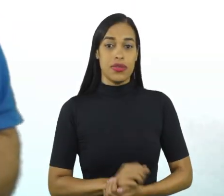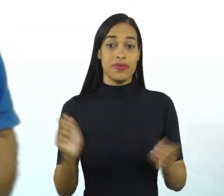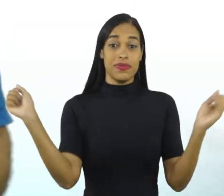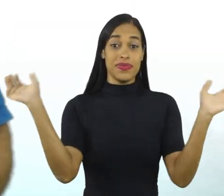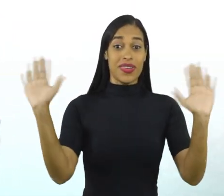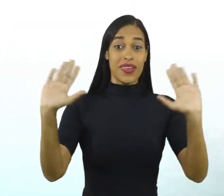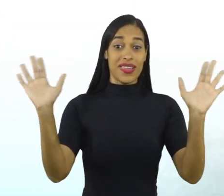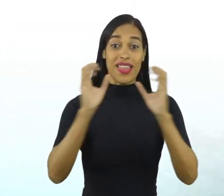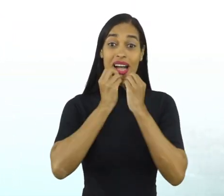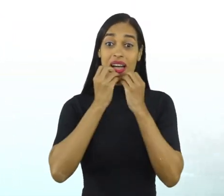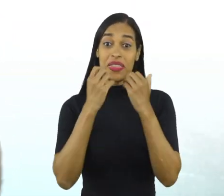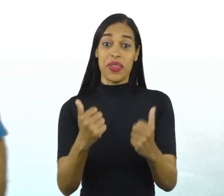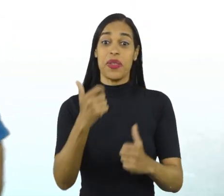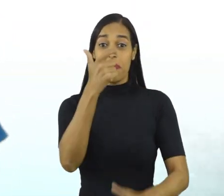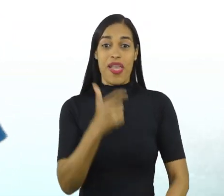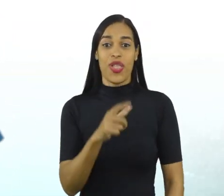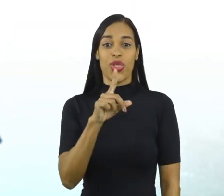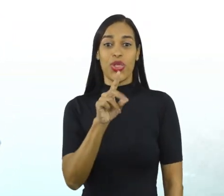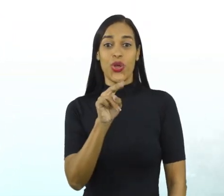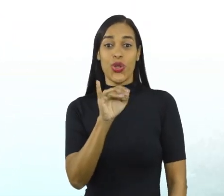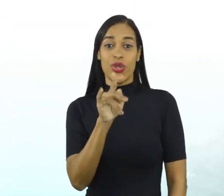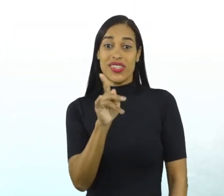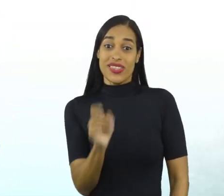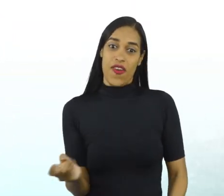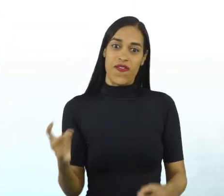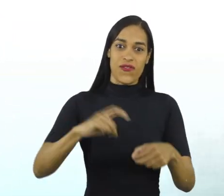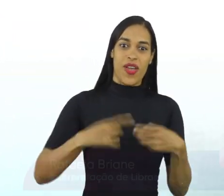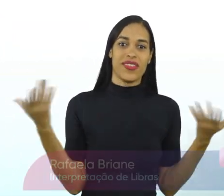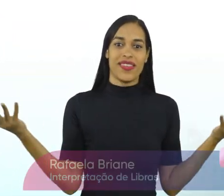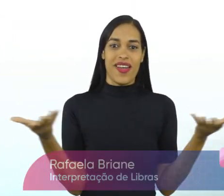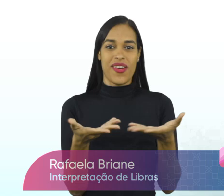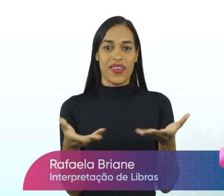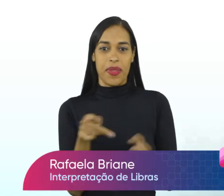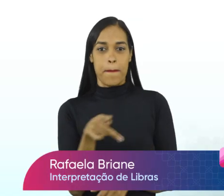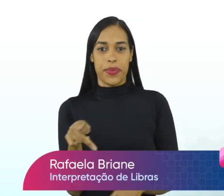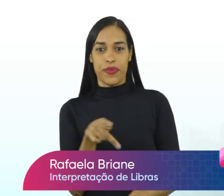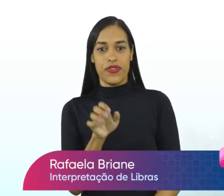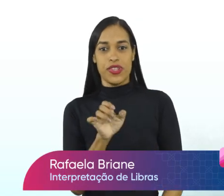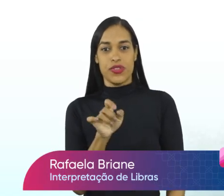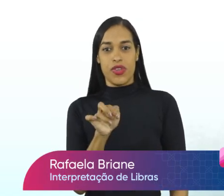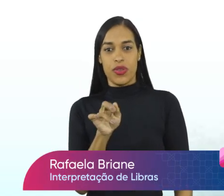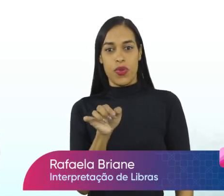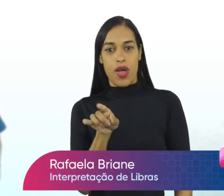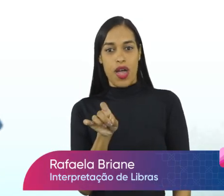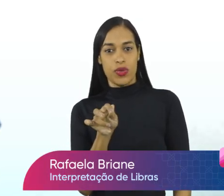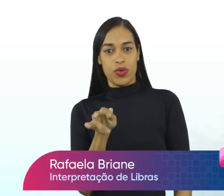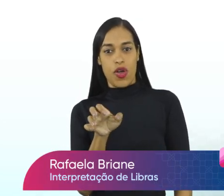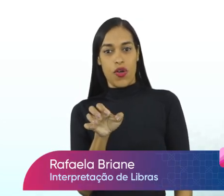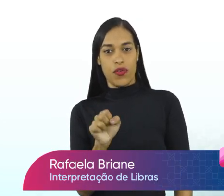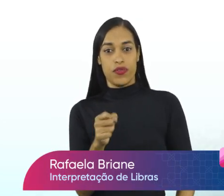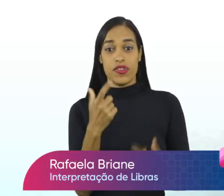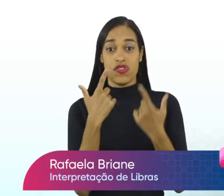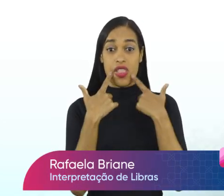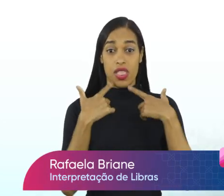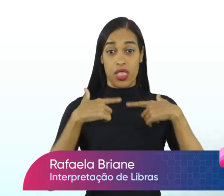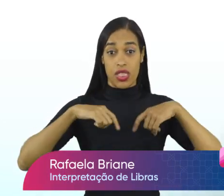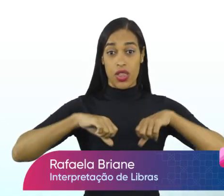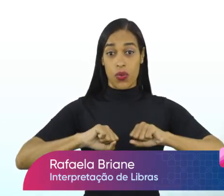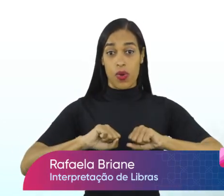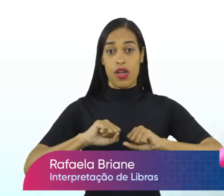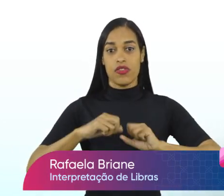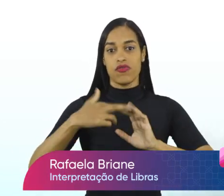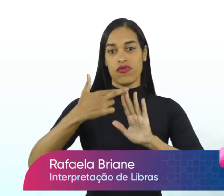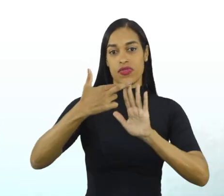Alô, galera! Duduzinho! Estou de volta! Professor Eduardo Alves, língua portuguesa, linguagens e